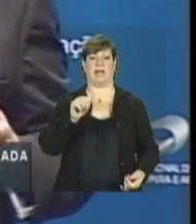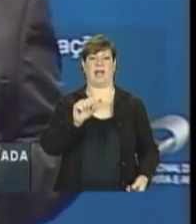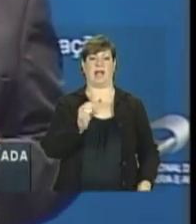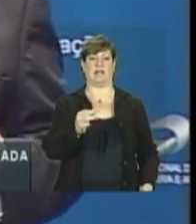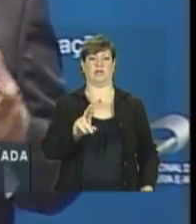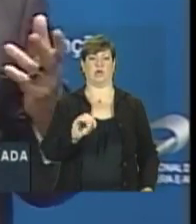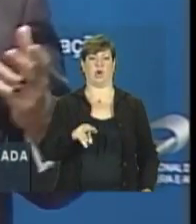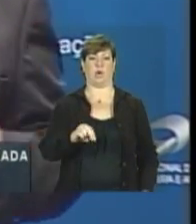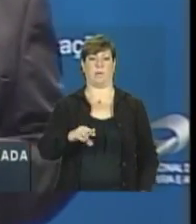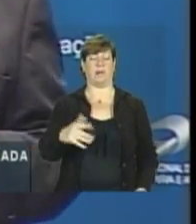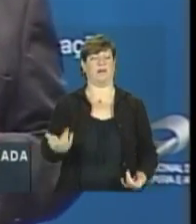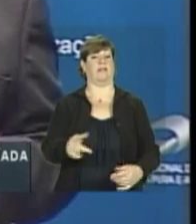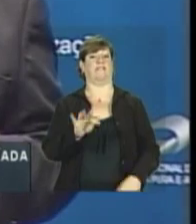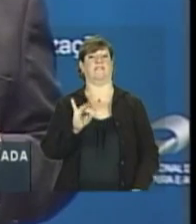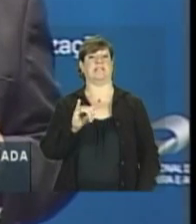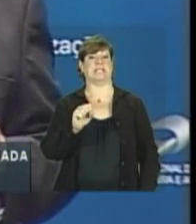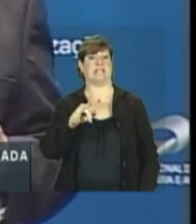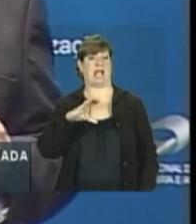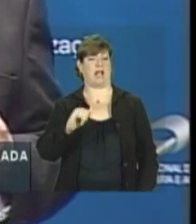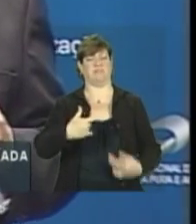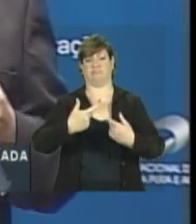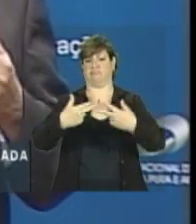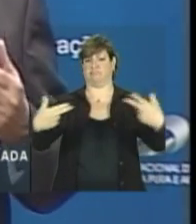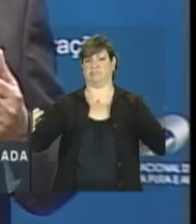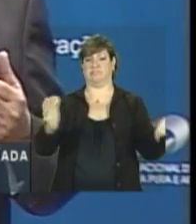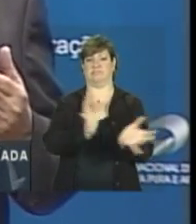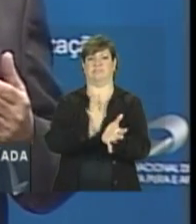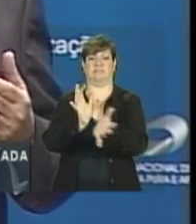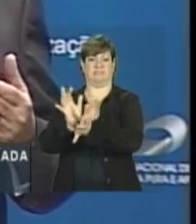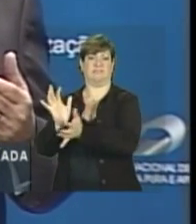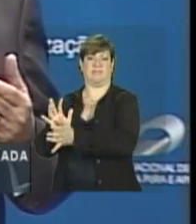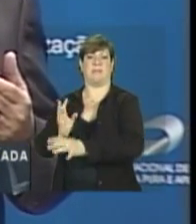de várias outras, de Física, de várias outras áreas.